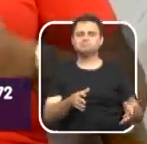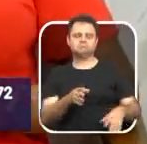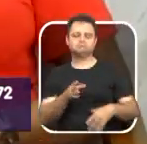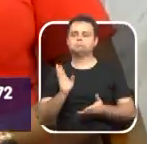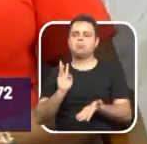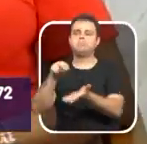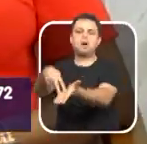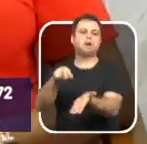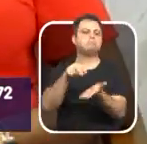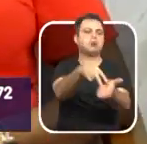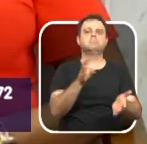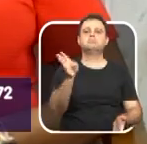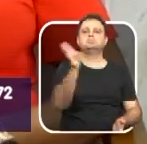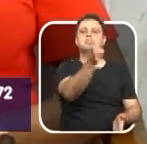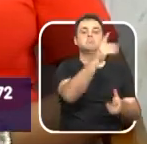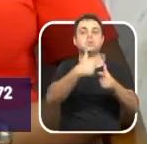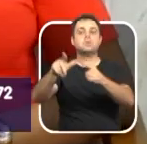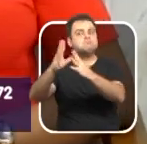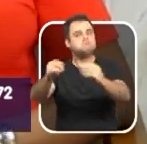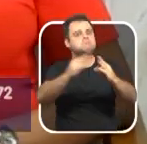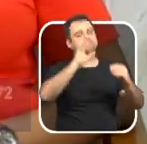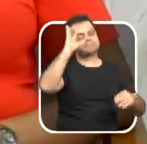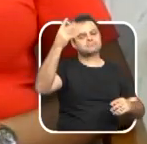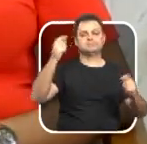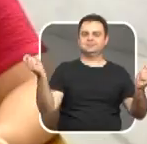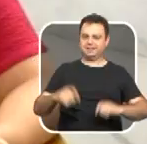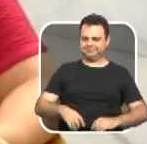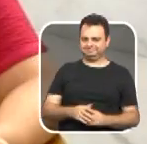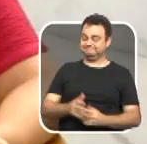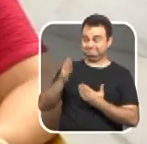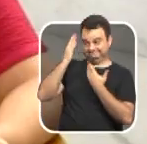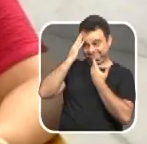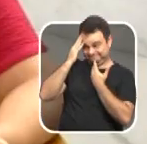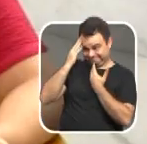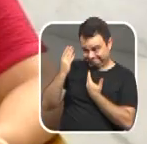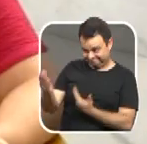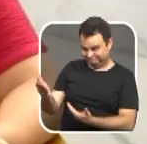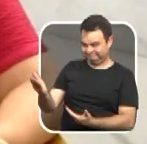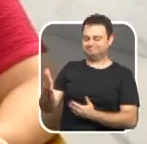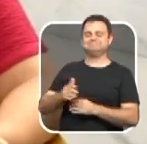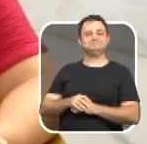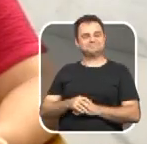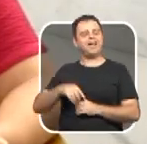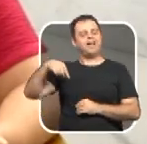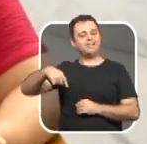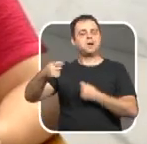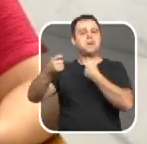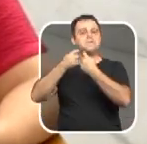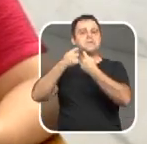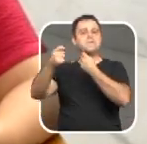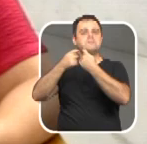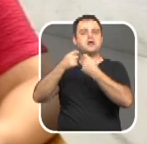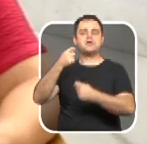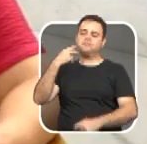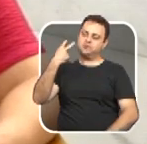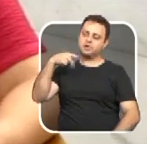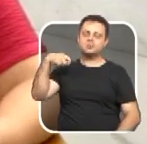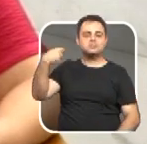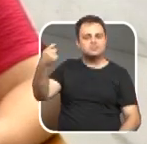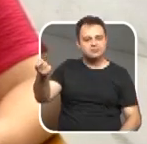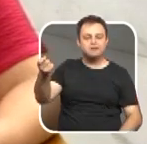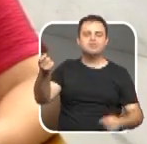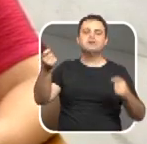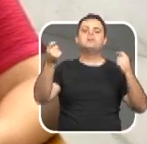e ele é presente para resolver os problemas aqui. Muito obrigada, vereadora. Você acompanhou Questão de Ordem hoje